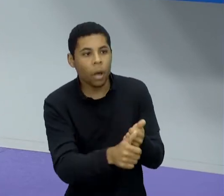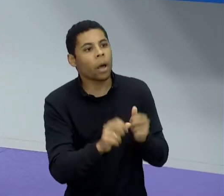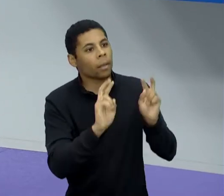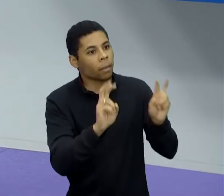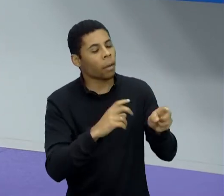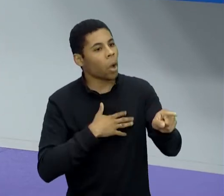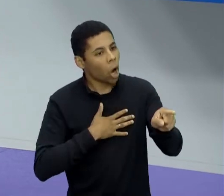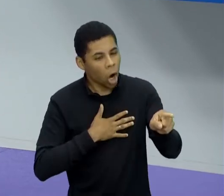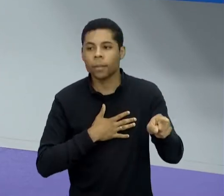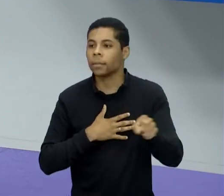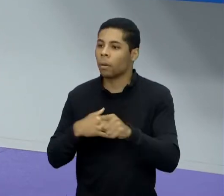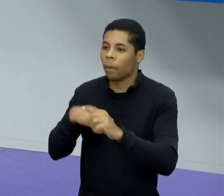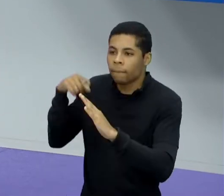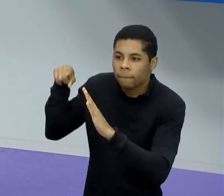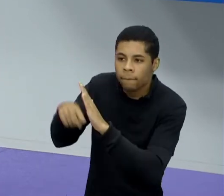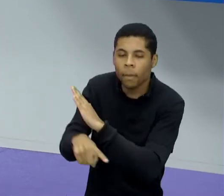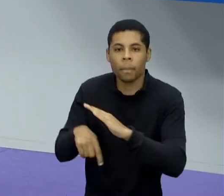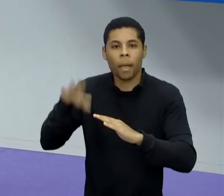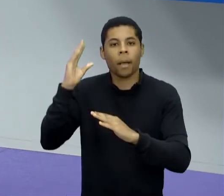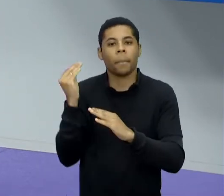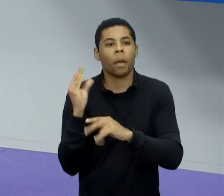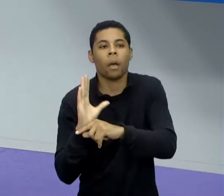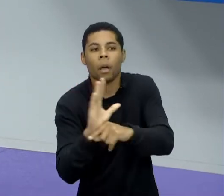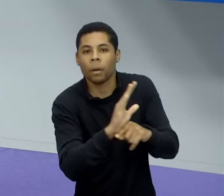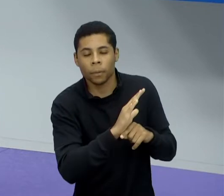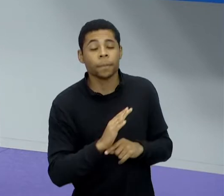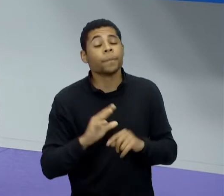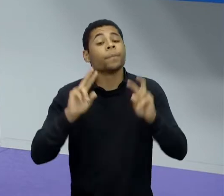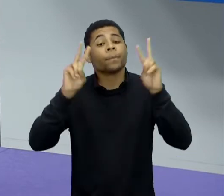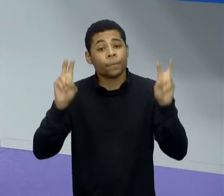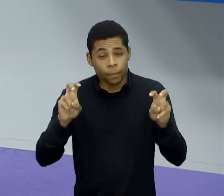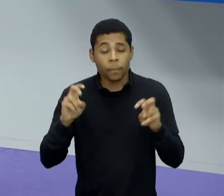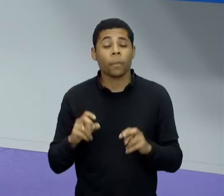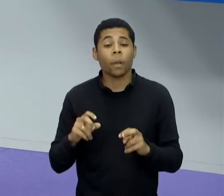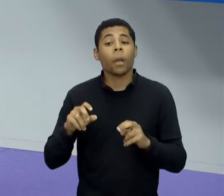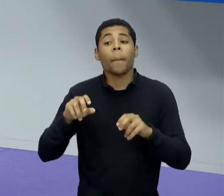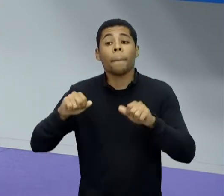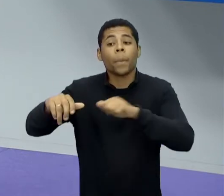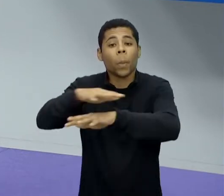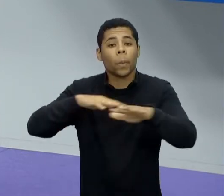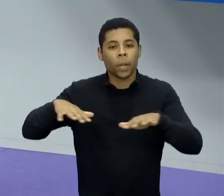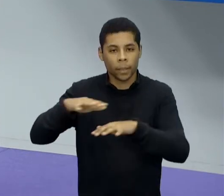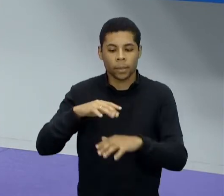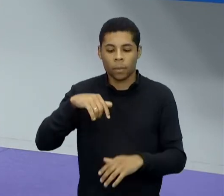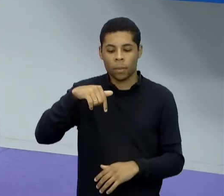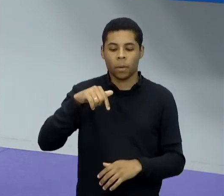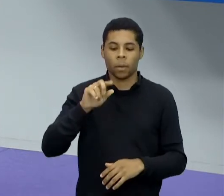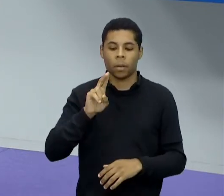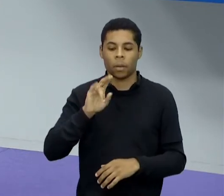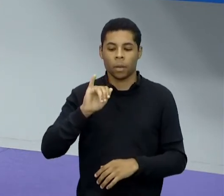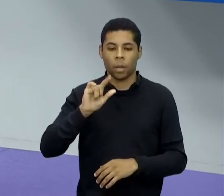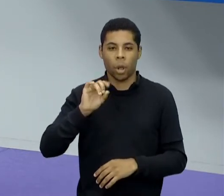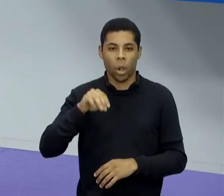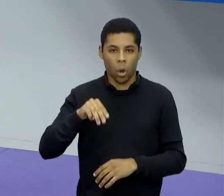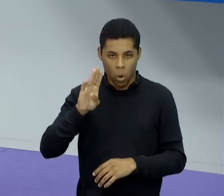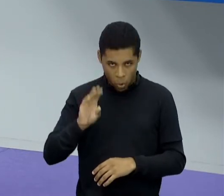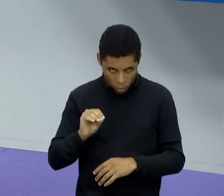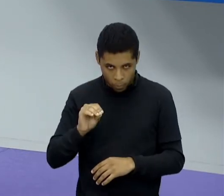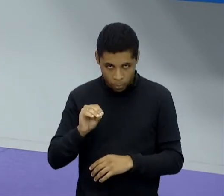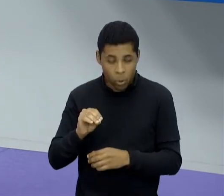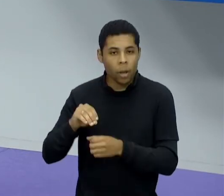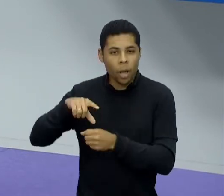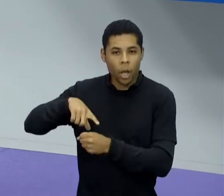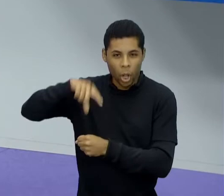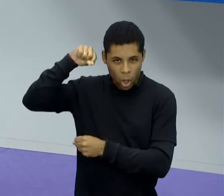tema, relacionando também as populações de quilombos. E por isso, inclusive a gente vai ver num